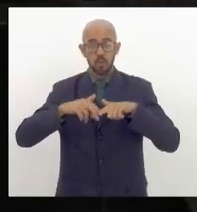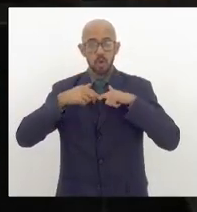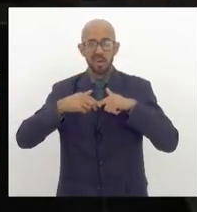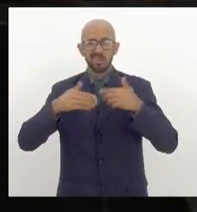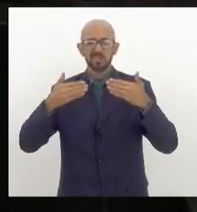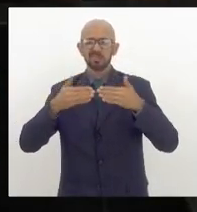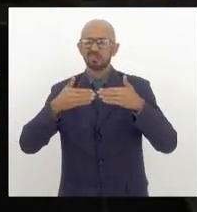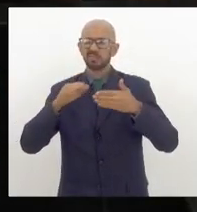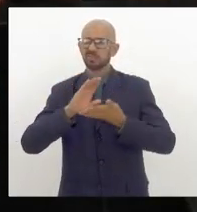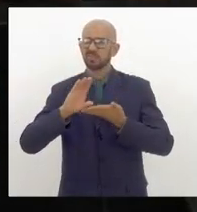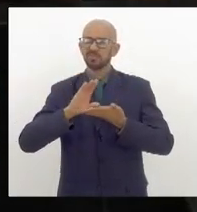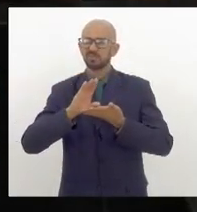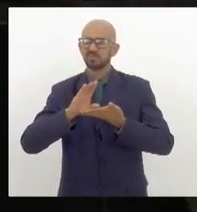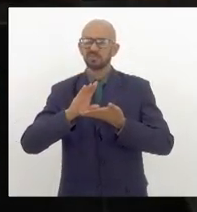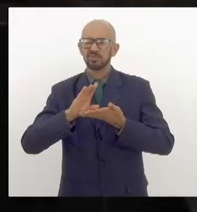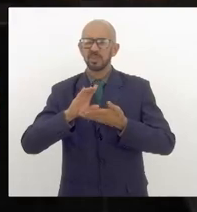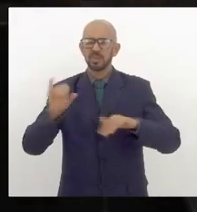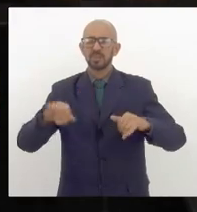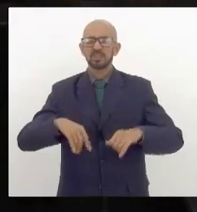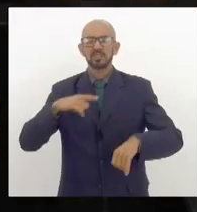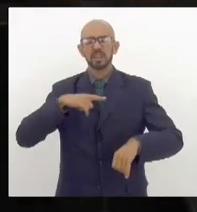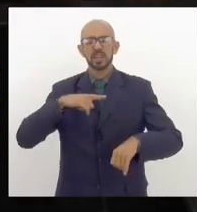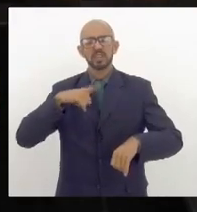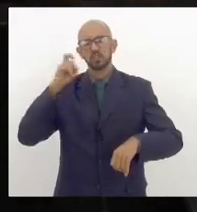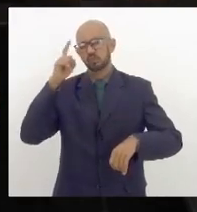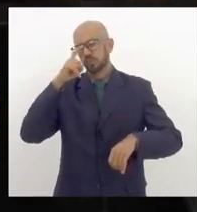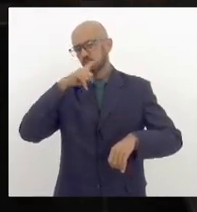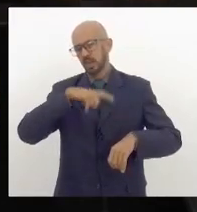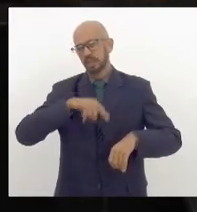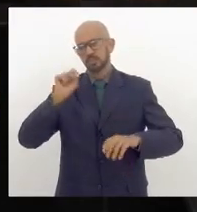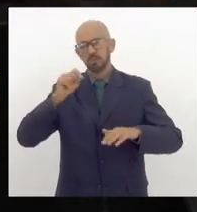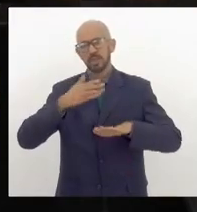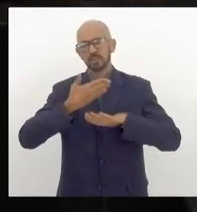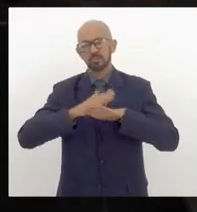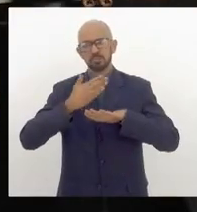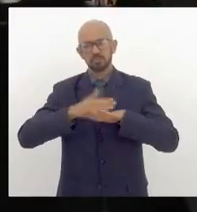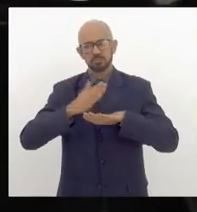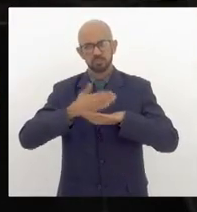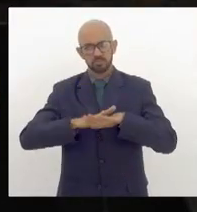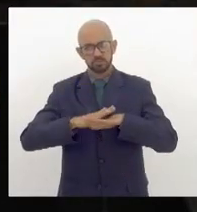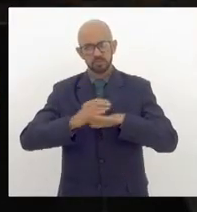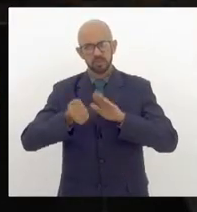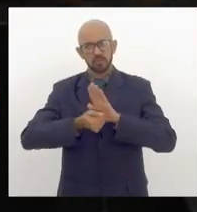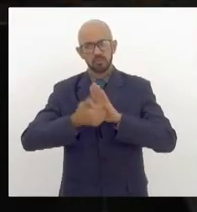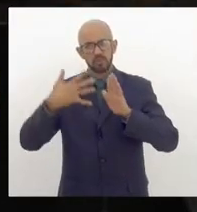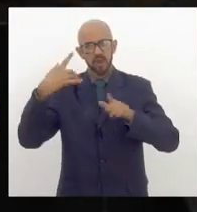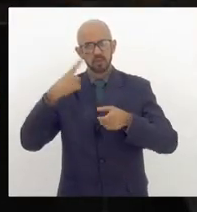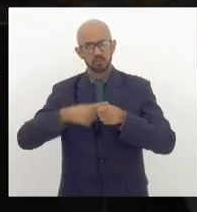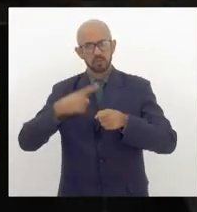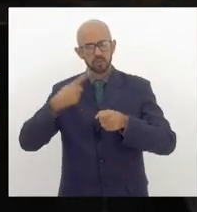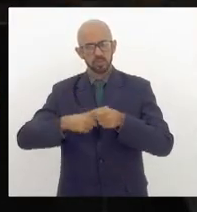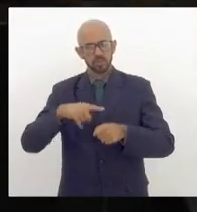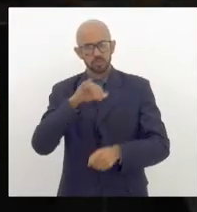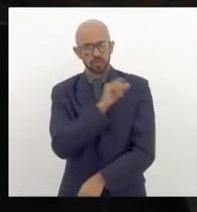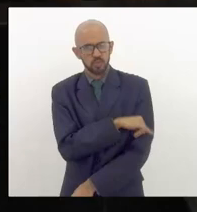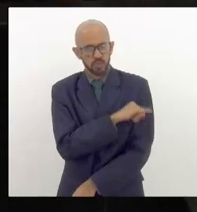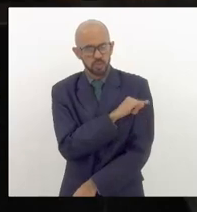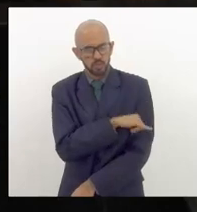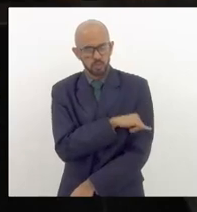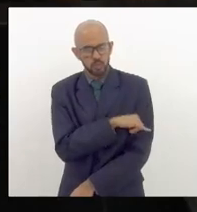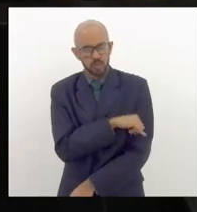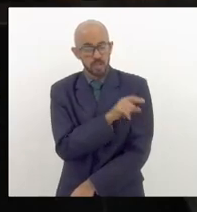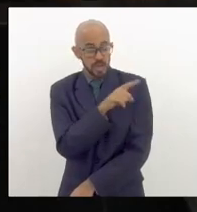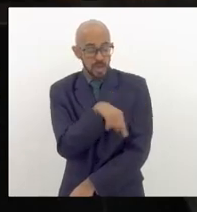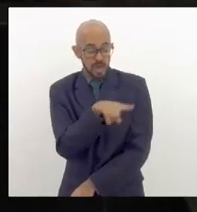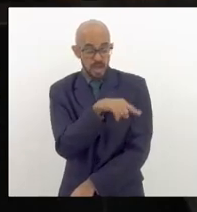constitucionalidade sofre dificuldade para ser implementada e vários municípios do Rio de Janeiro e esses mesmos municípios ou